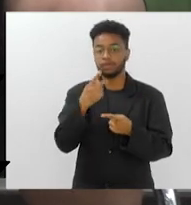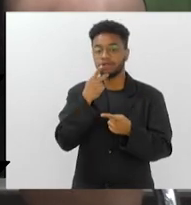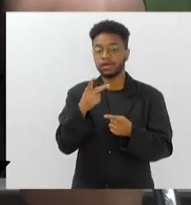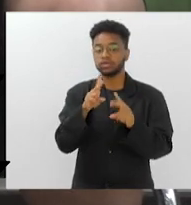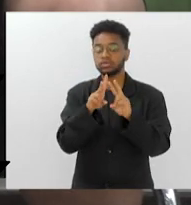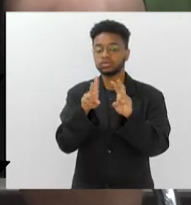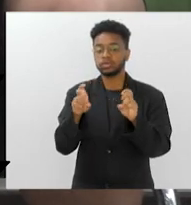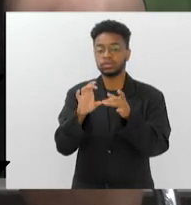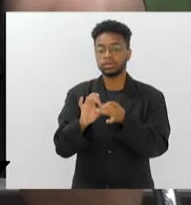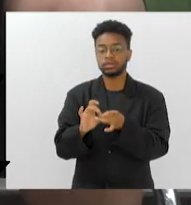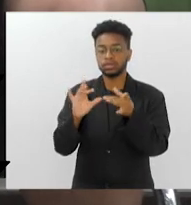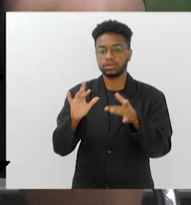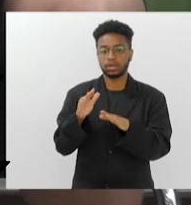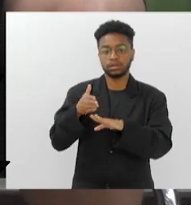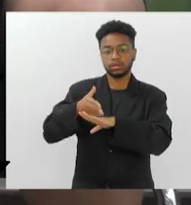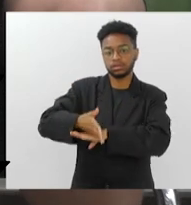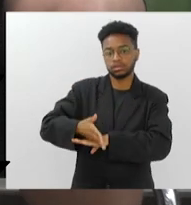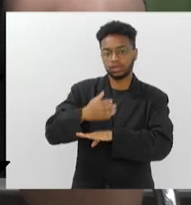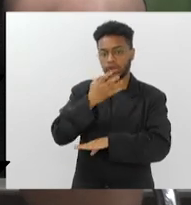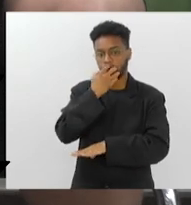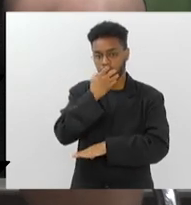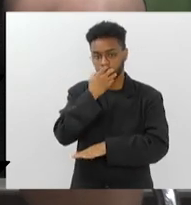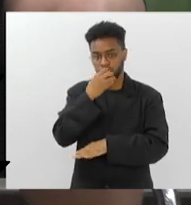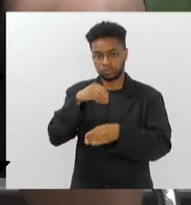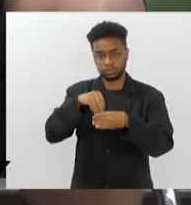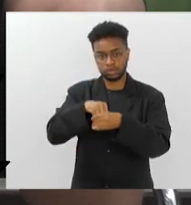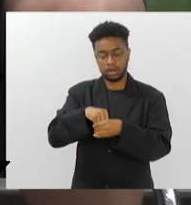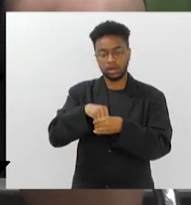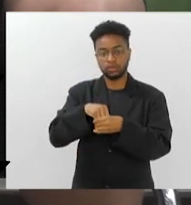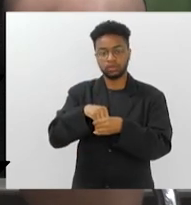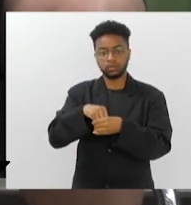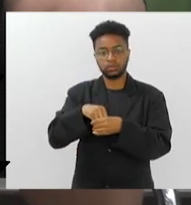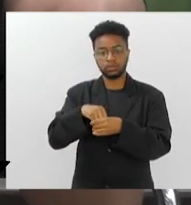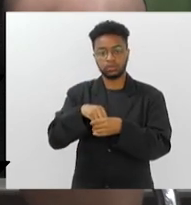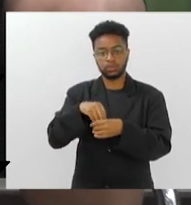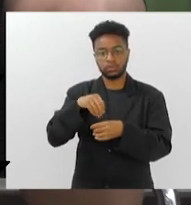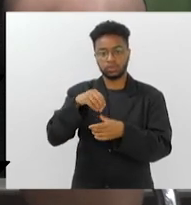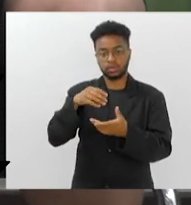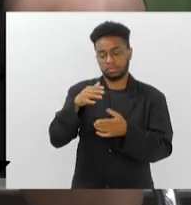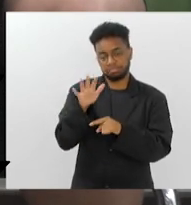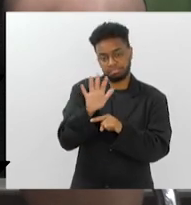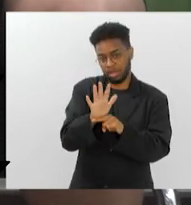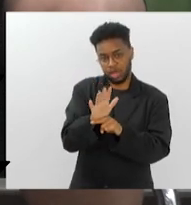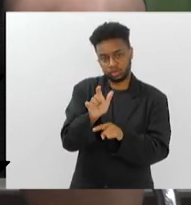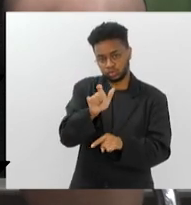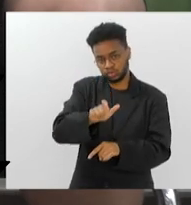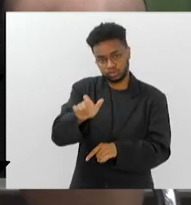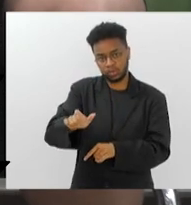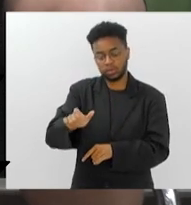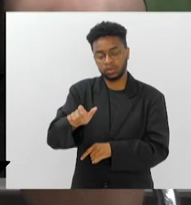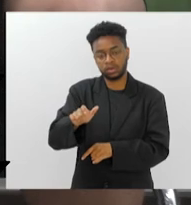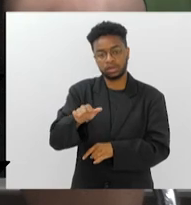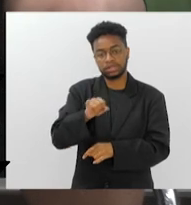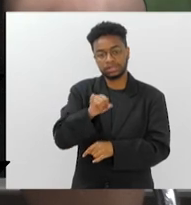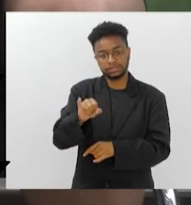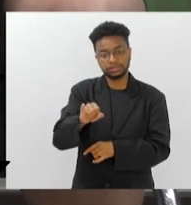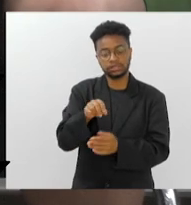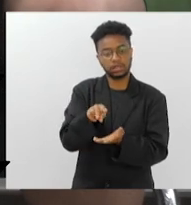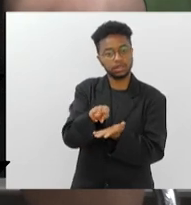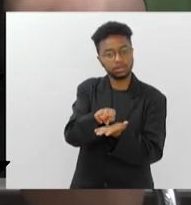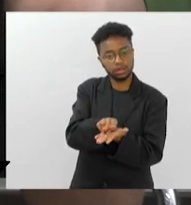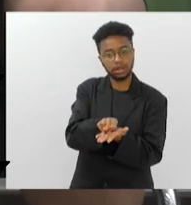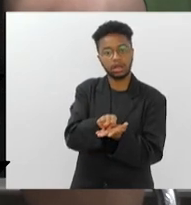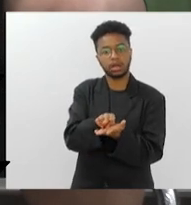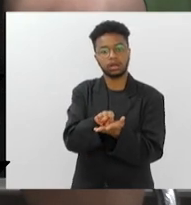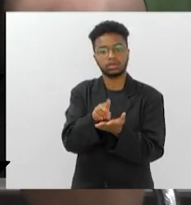visitações dos cães né nos processos de ajuda a todos aqueles que estão internados